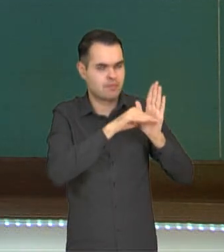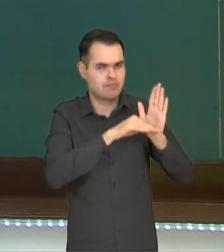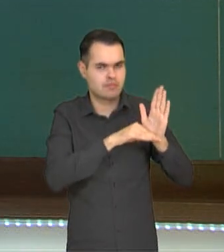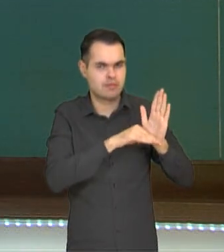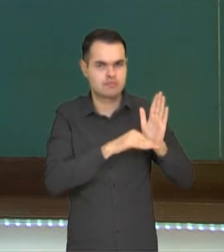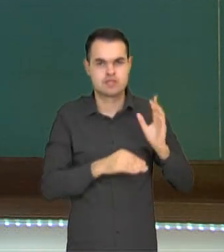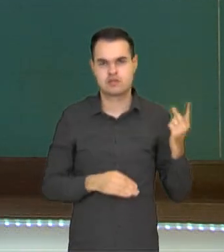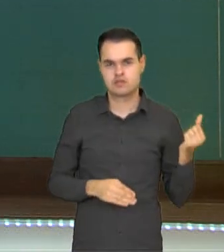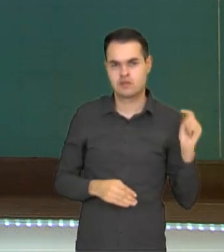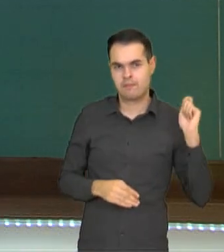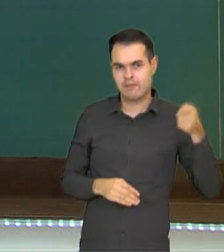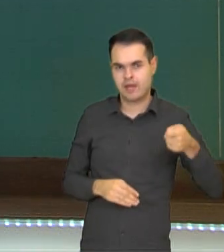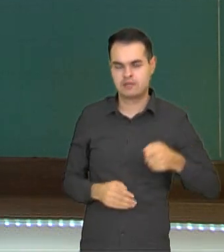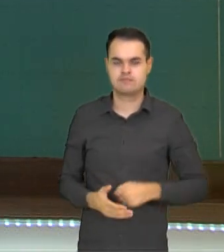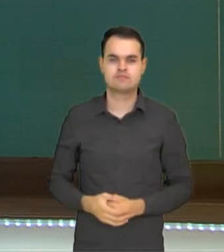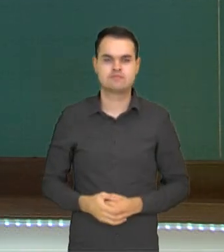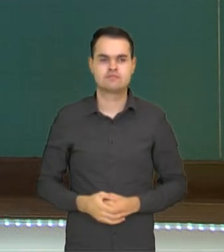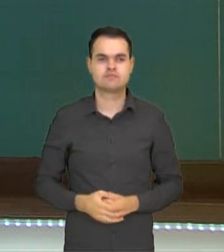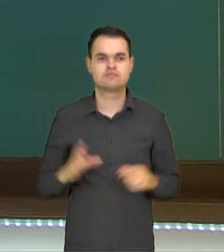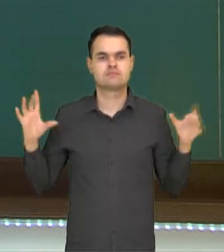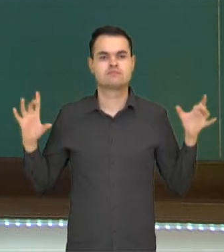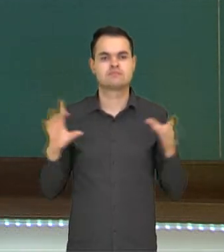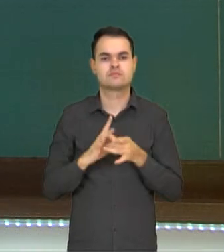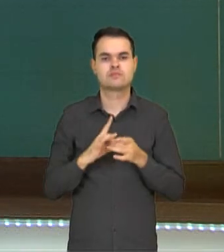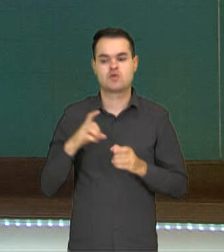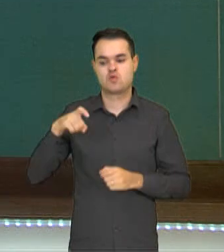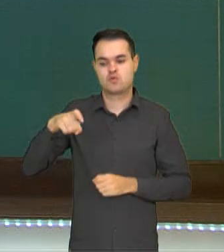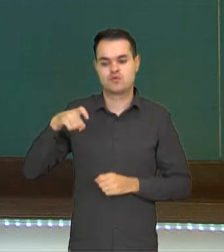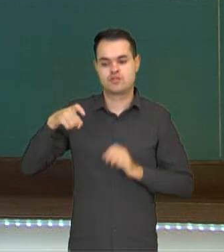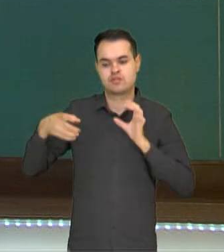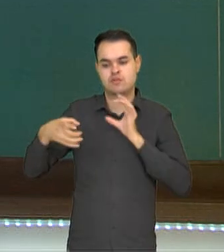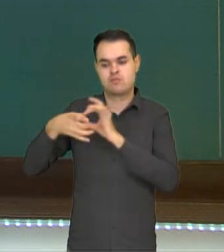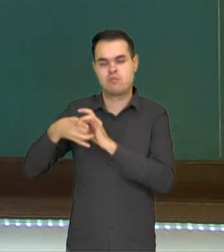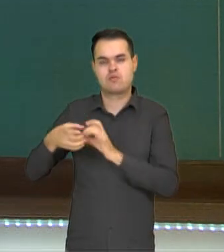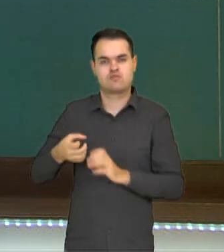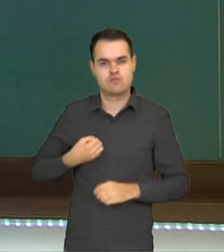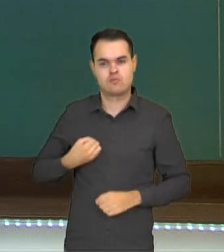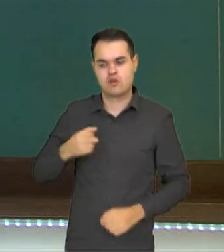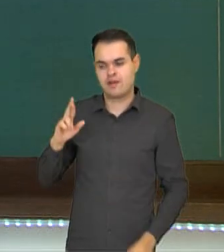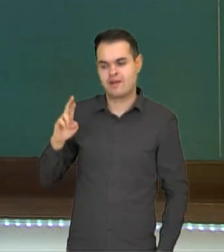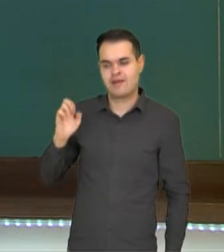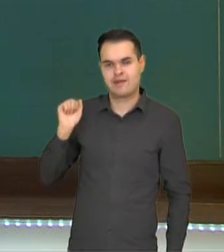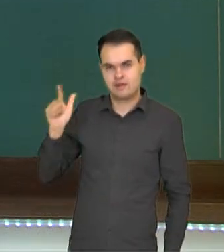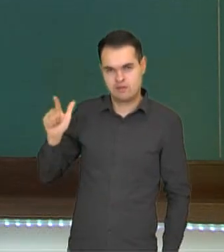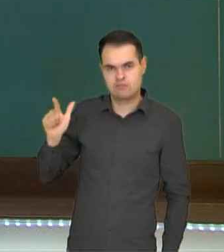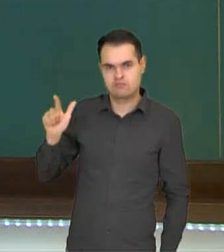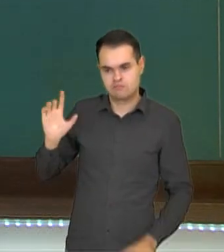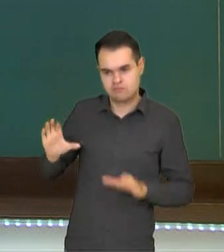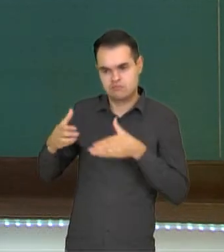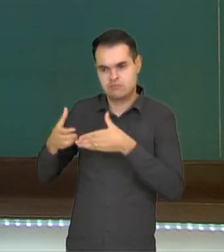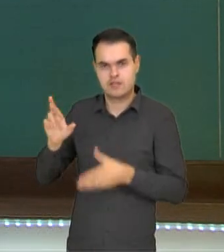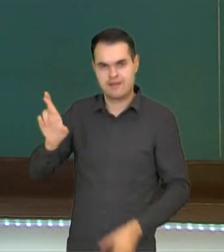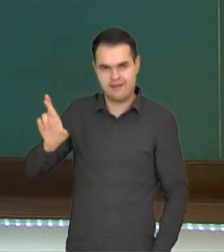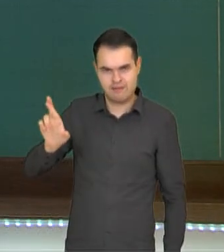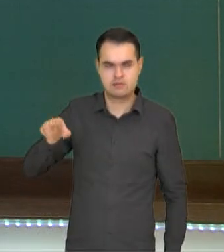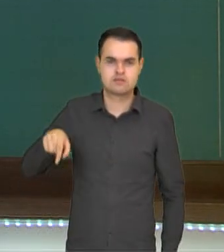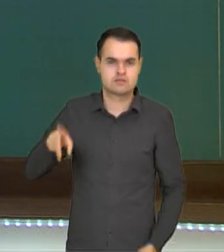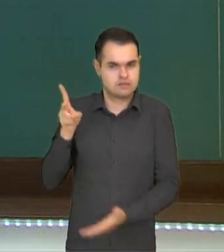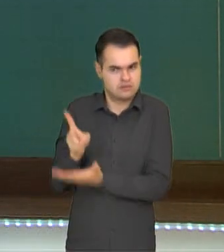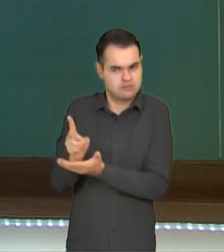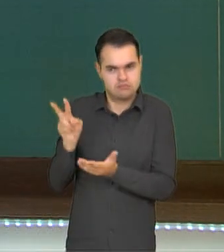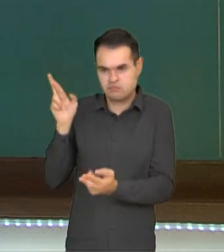bom? E considere, né, o x pertencente ali aos reais, a gente está trabalhando dentro do conjunto dos reais, então isso sempre